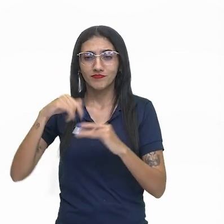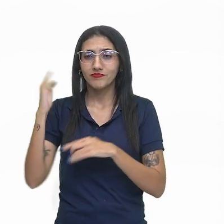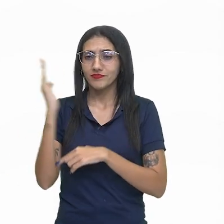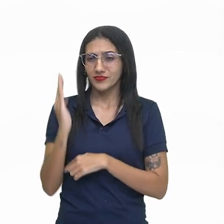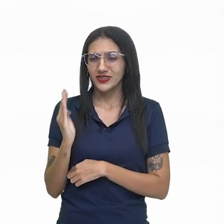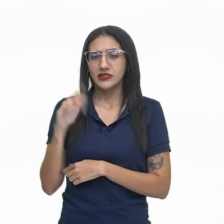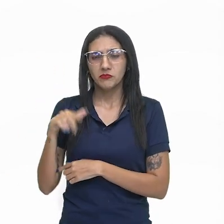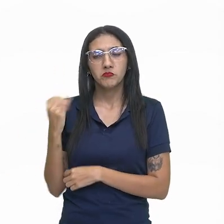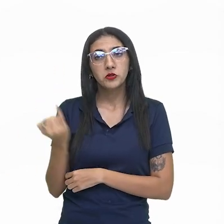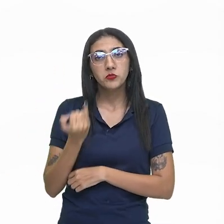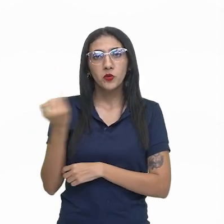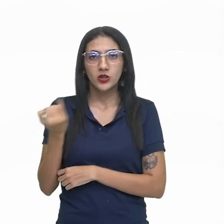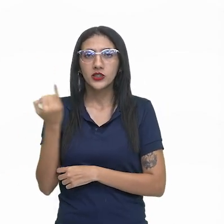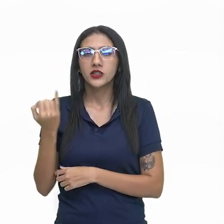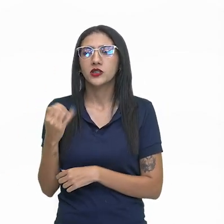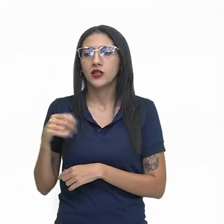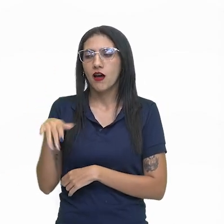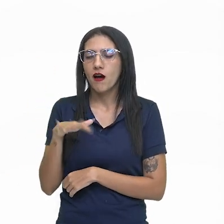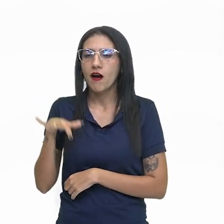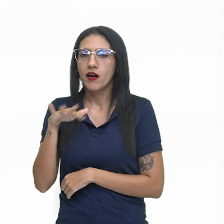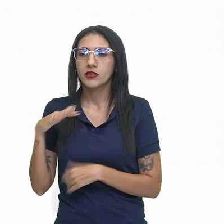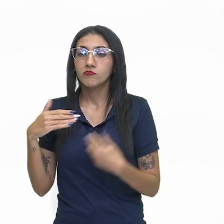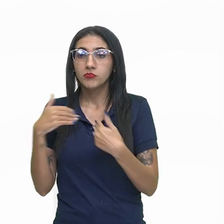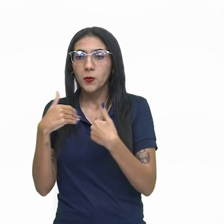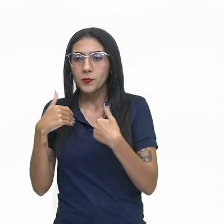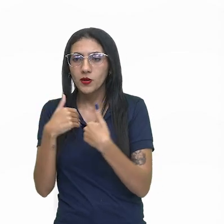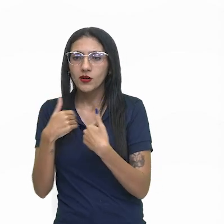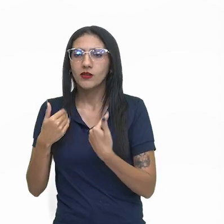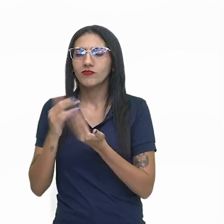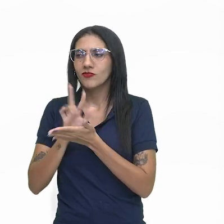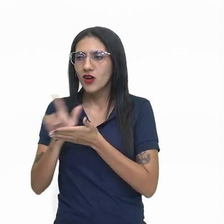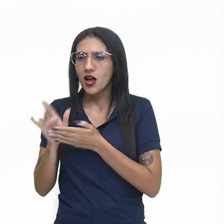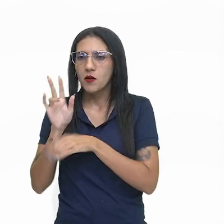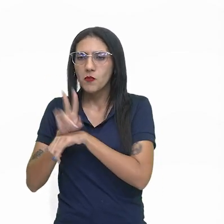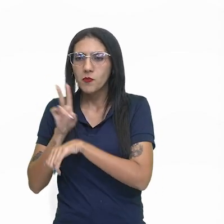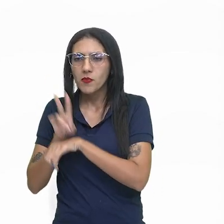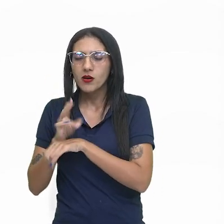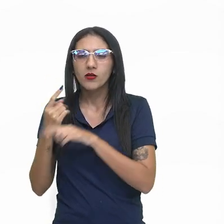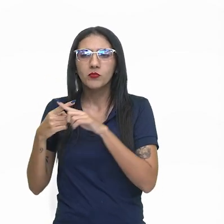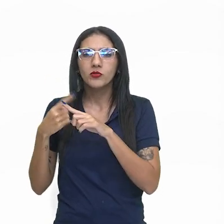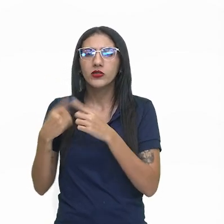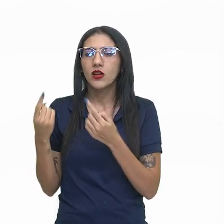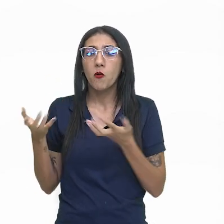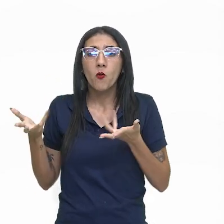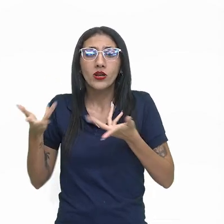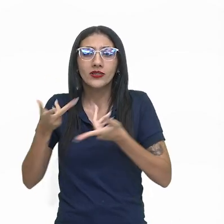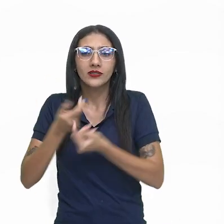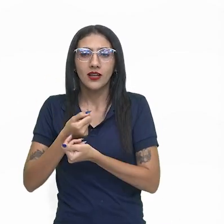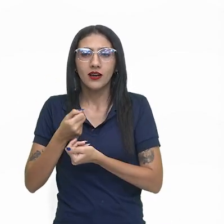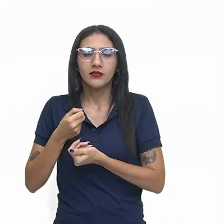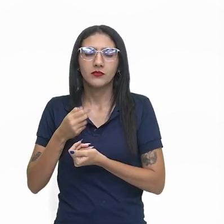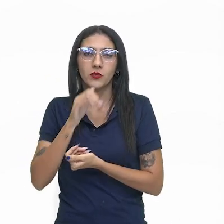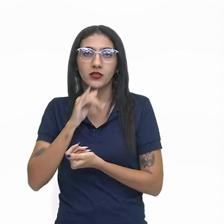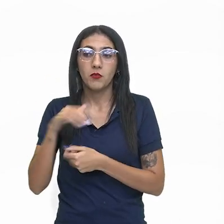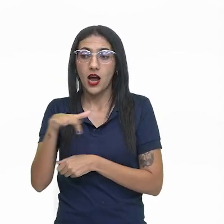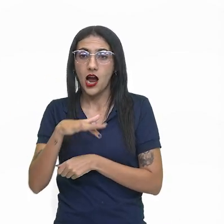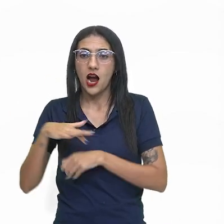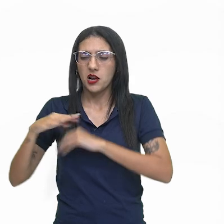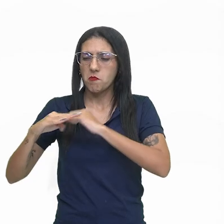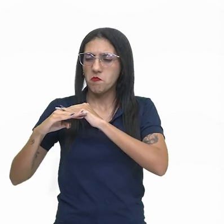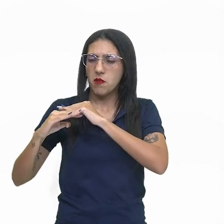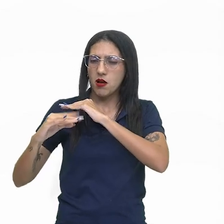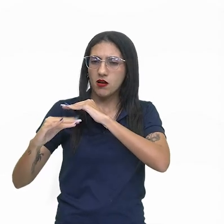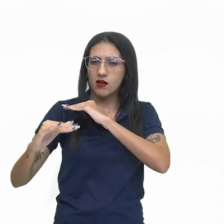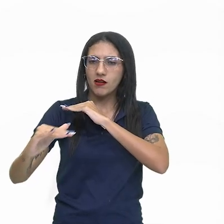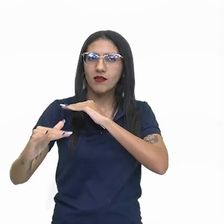para a agropecuária. O meio rural avançou muito por conta da qualidade das áreas aqui. O relevo plano em boas áreas do